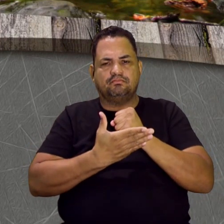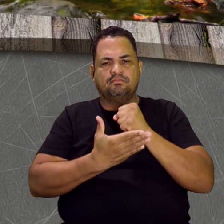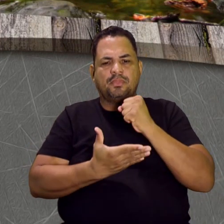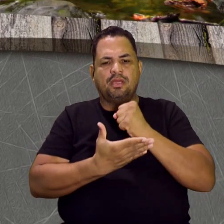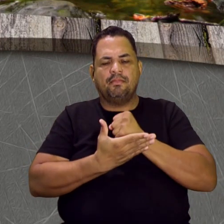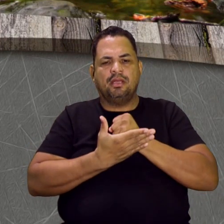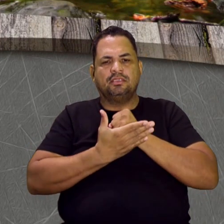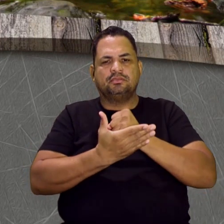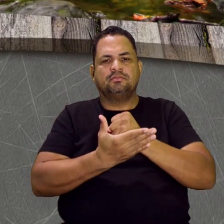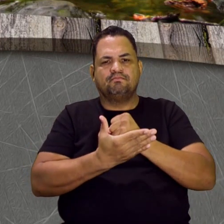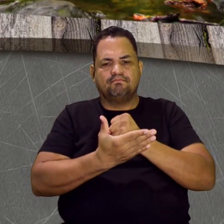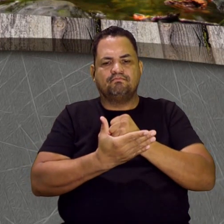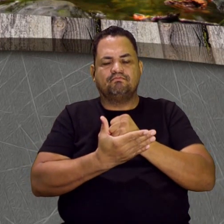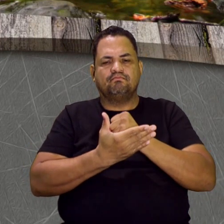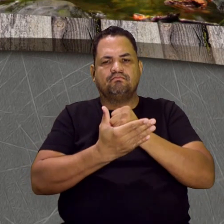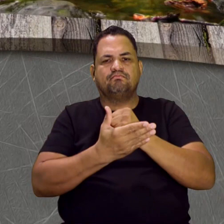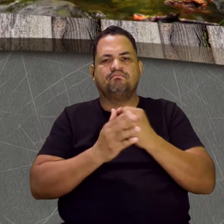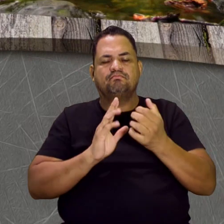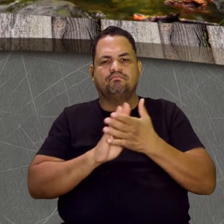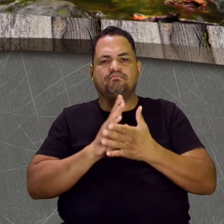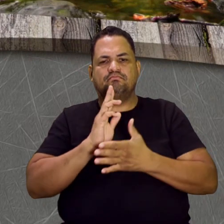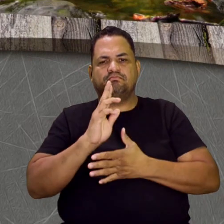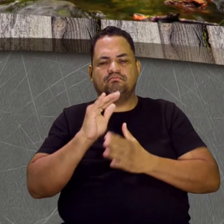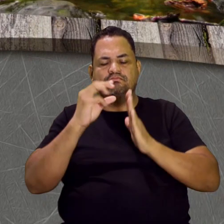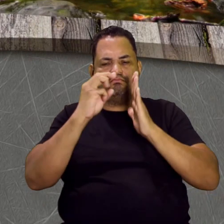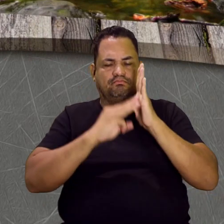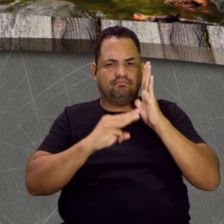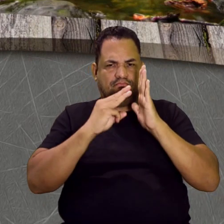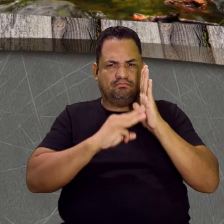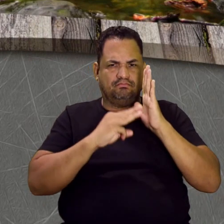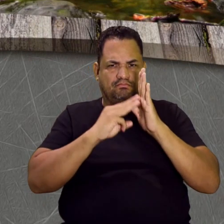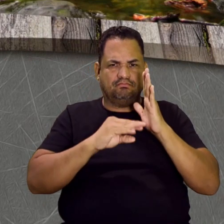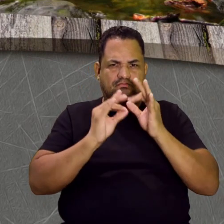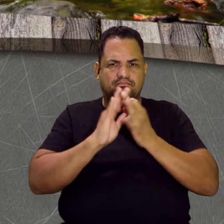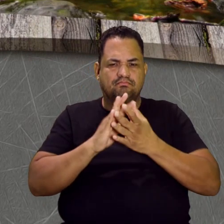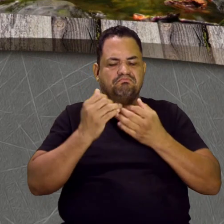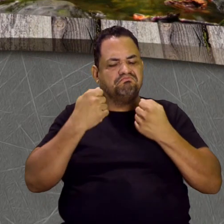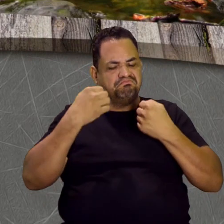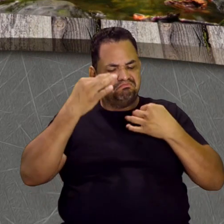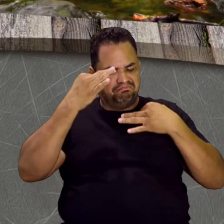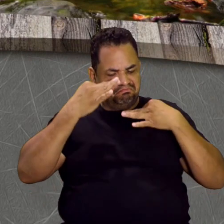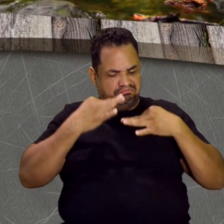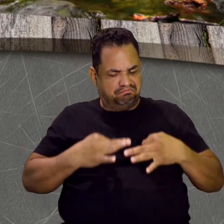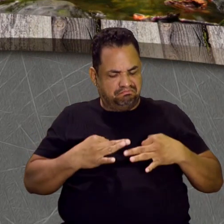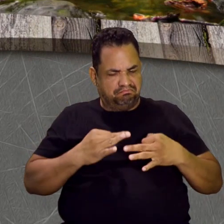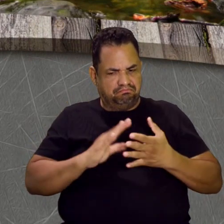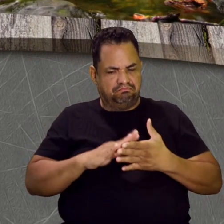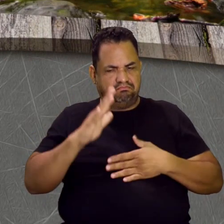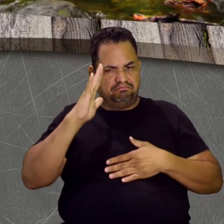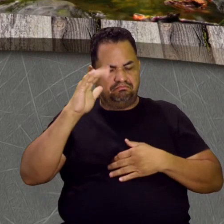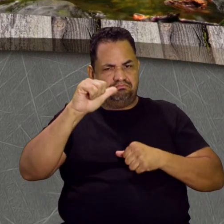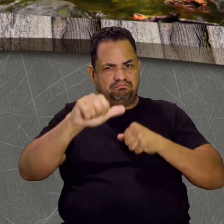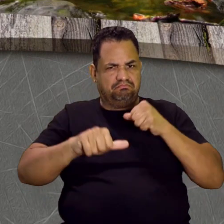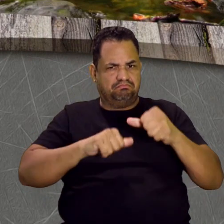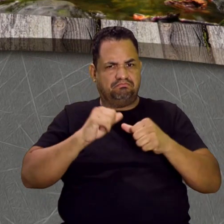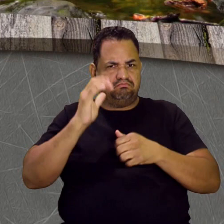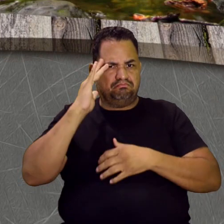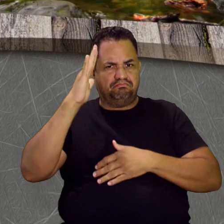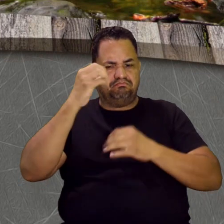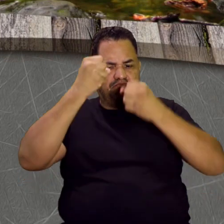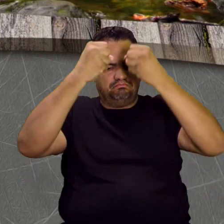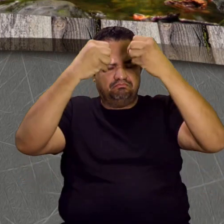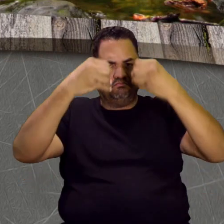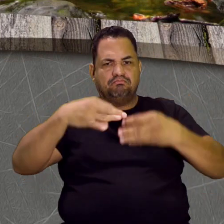muito profundo, né? Um processo, um método muito exigente para que aquela teoria